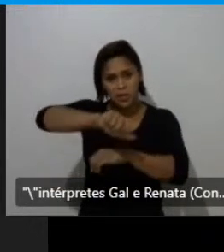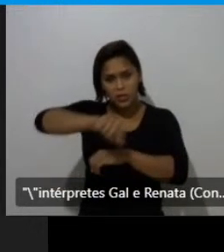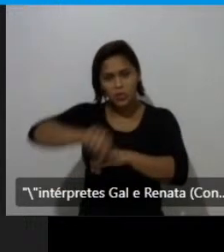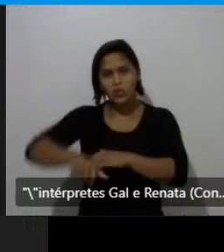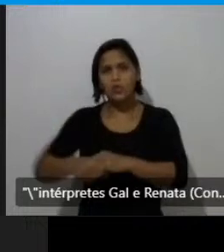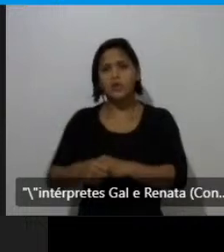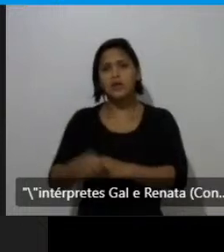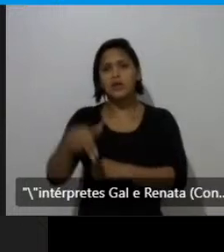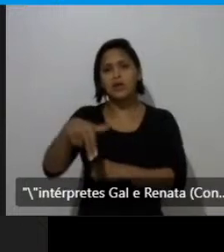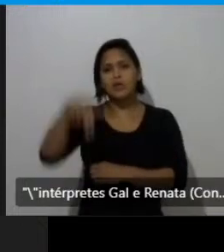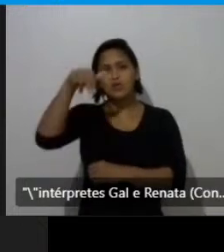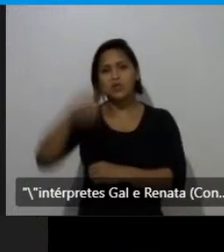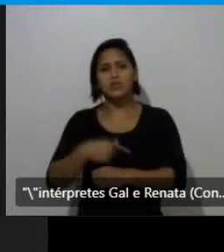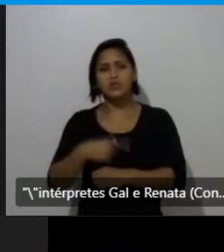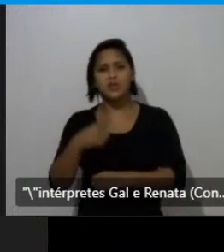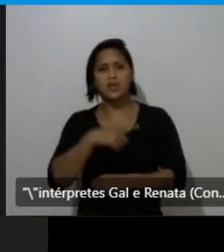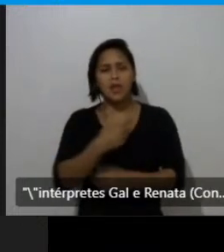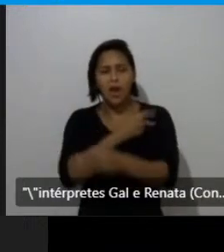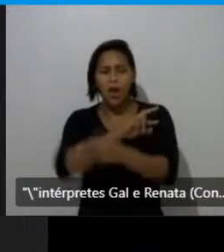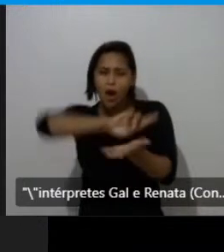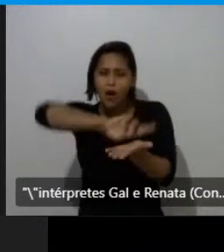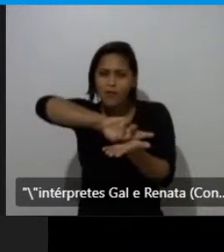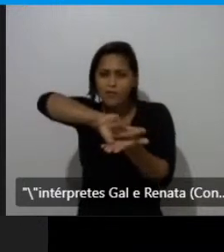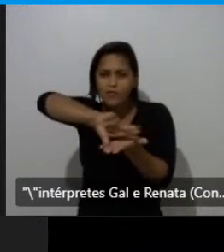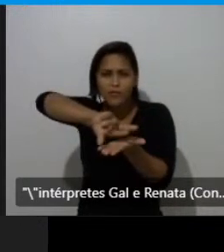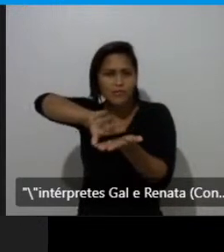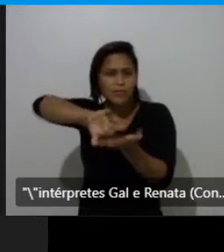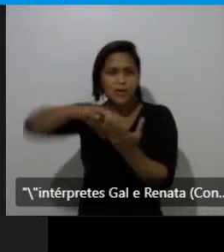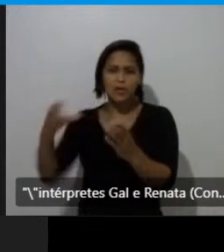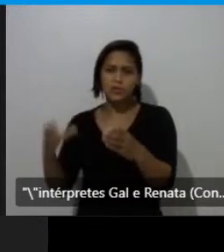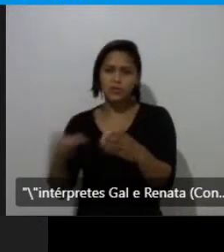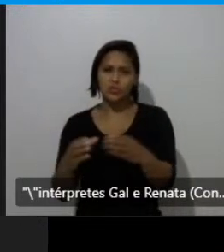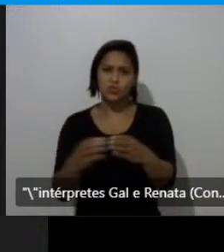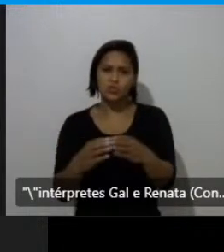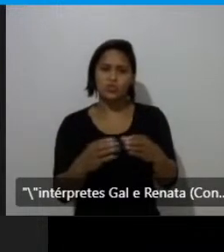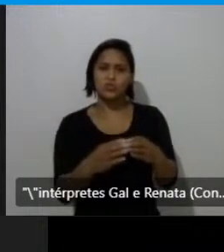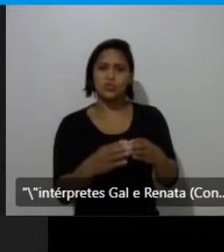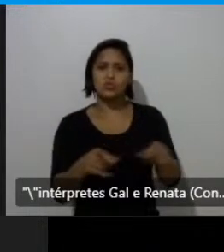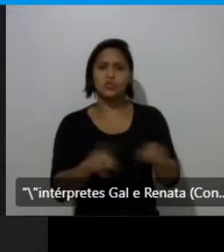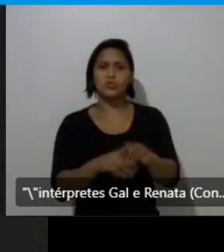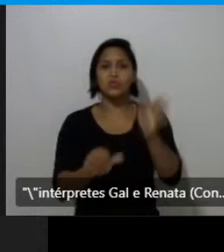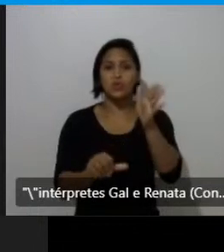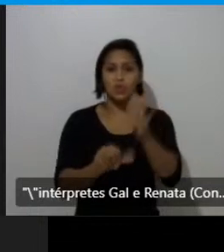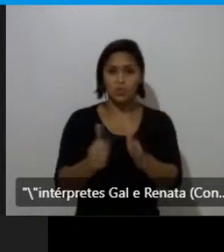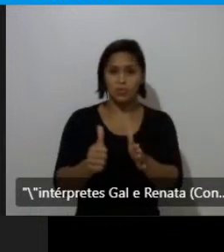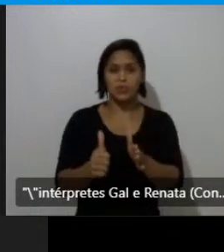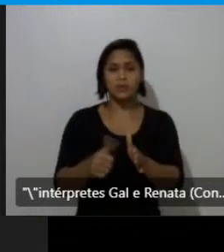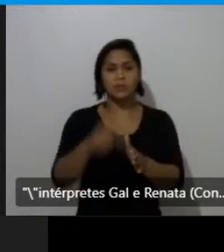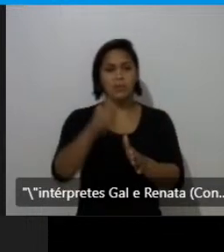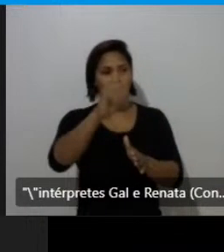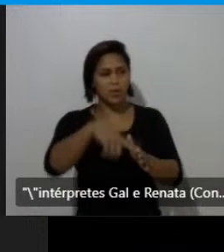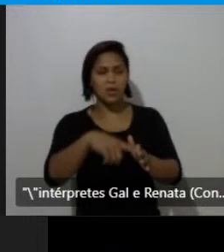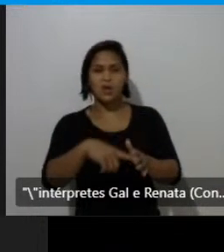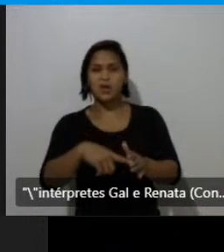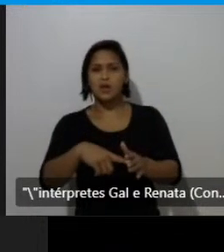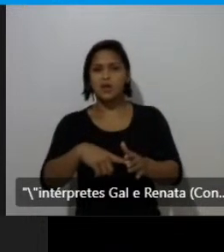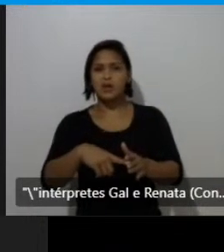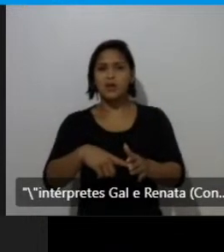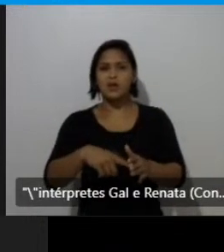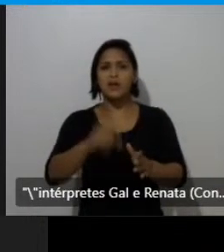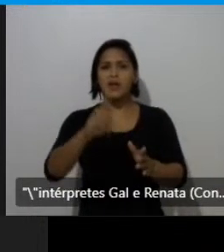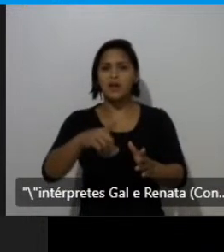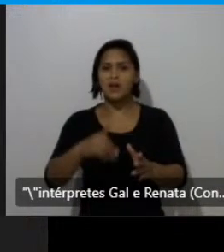existem diversos desses povos e comunidades. O primeiro que eu destaco é